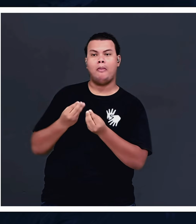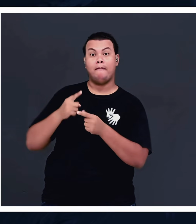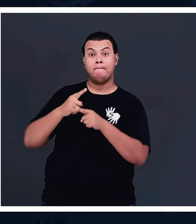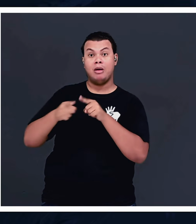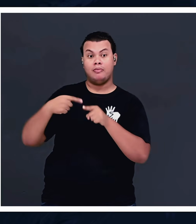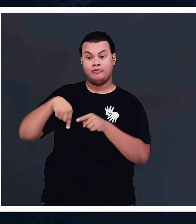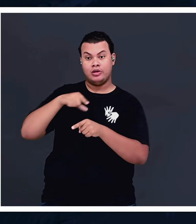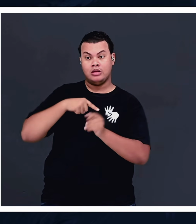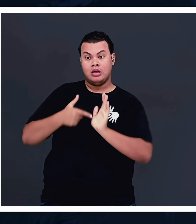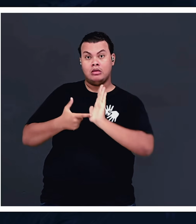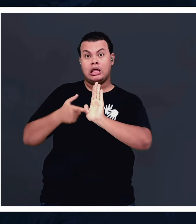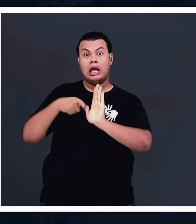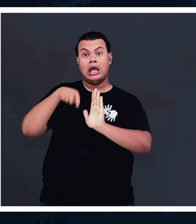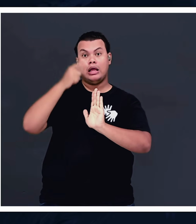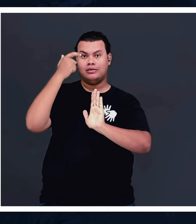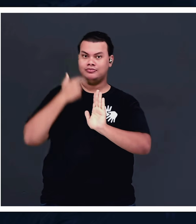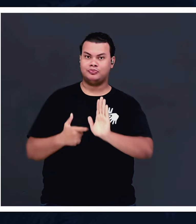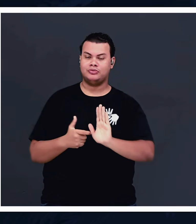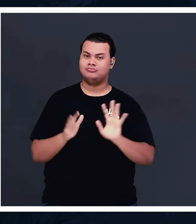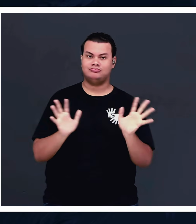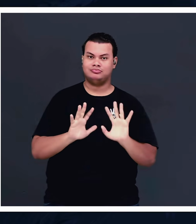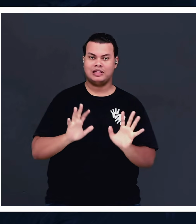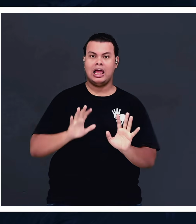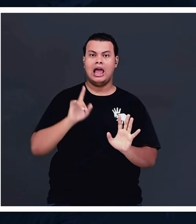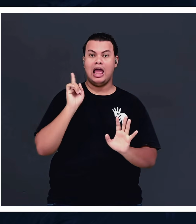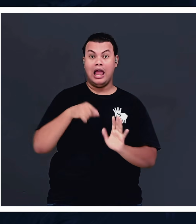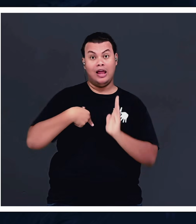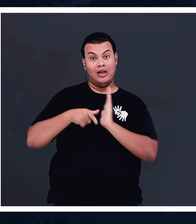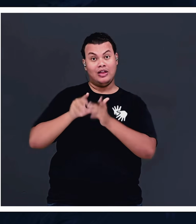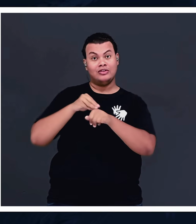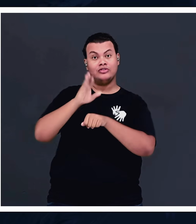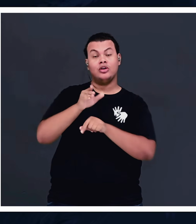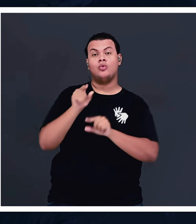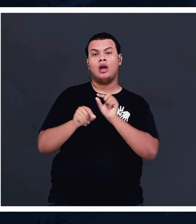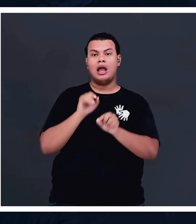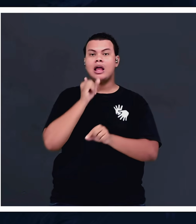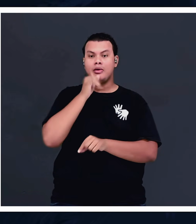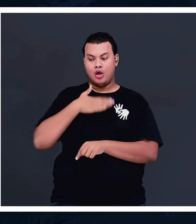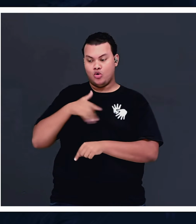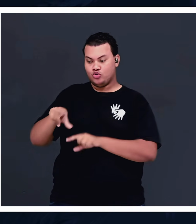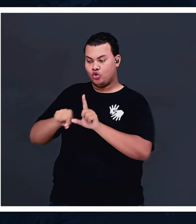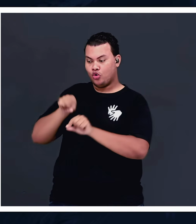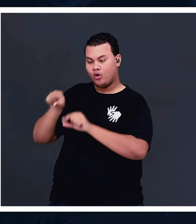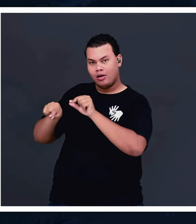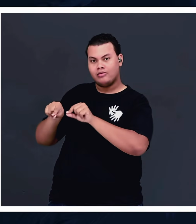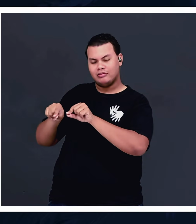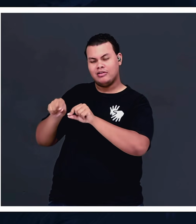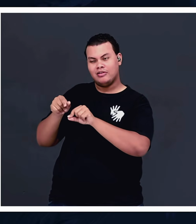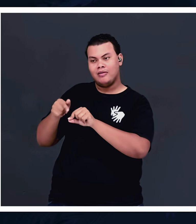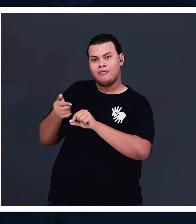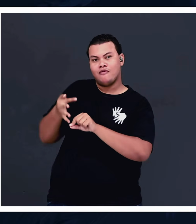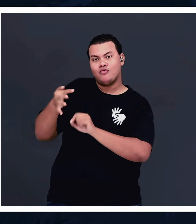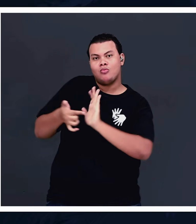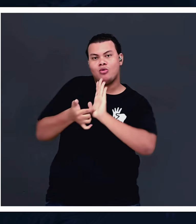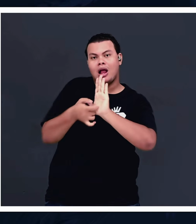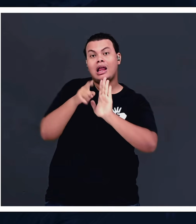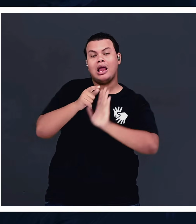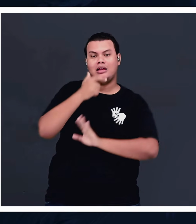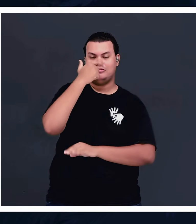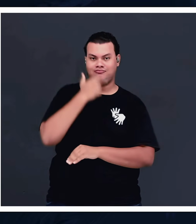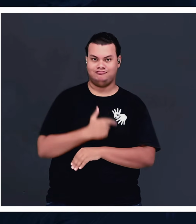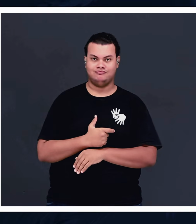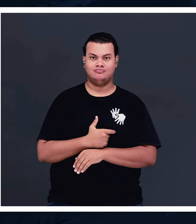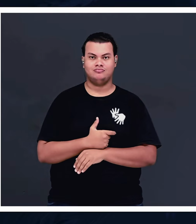define. O que nos define, em última instância, como eu disse, é as nossas escolhas. As nossas escolhas,